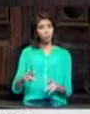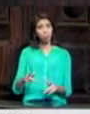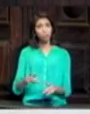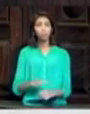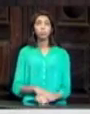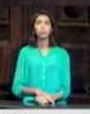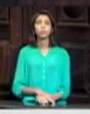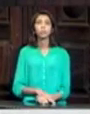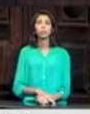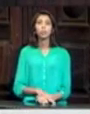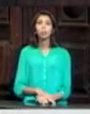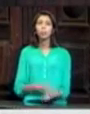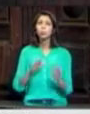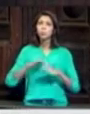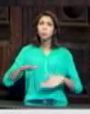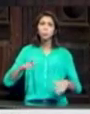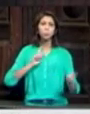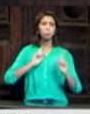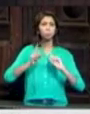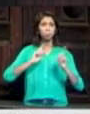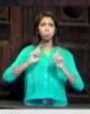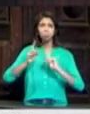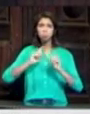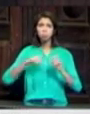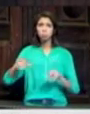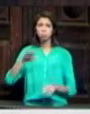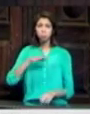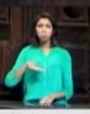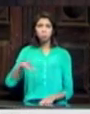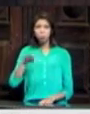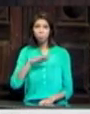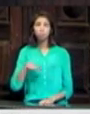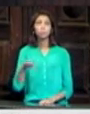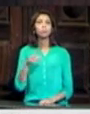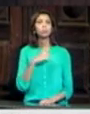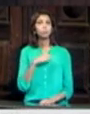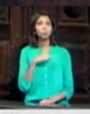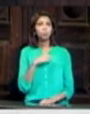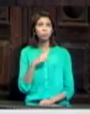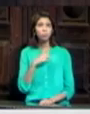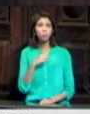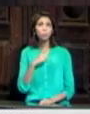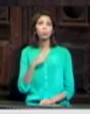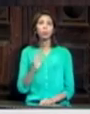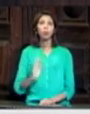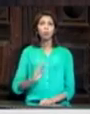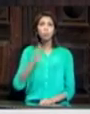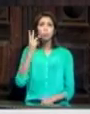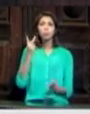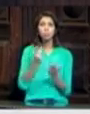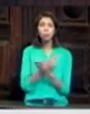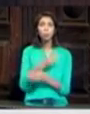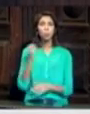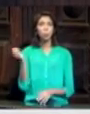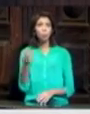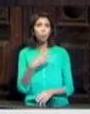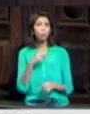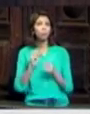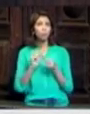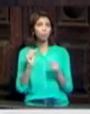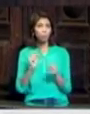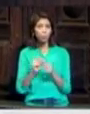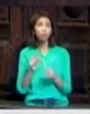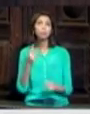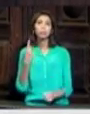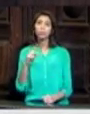E todas as rodovias pedagiadas que passaram por essa nova modalidade